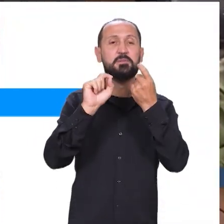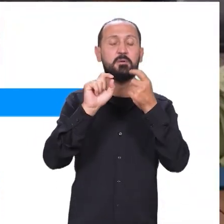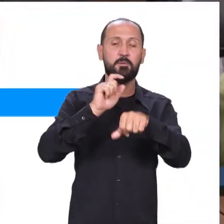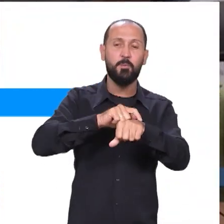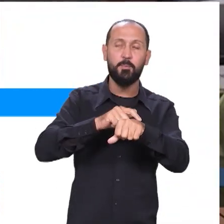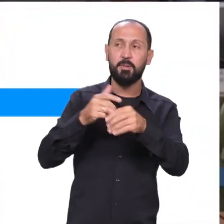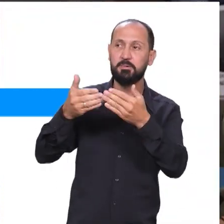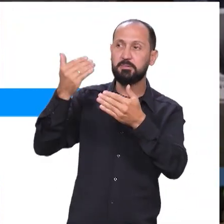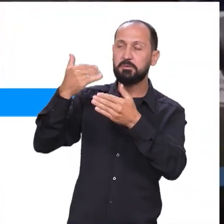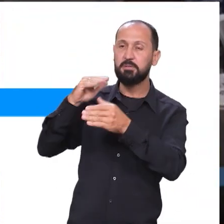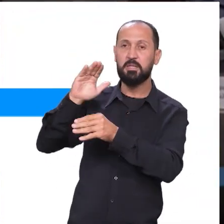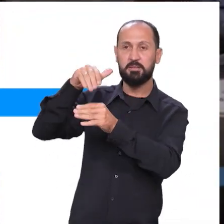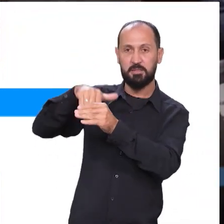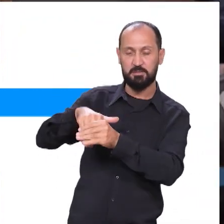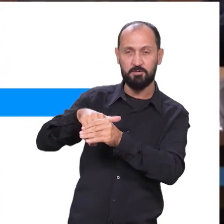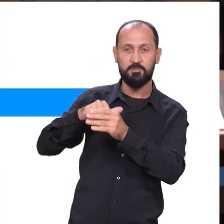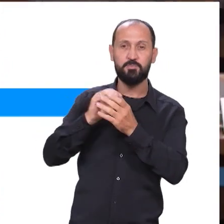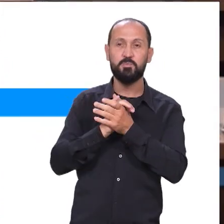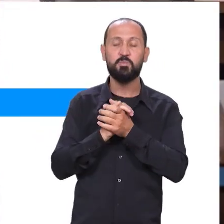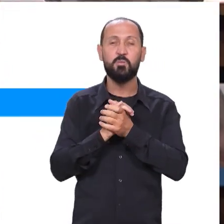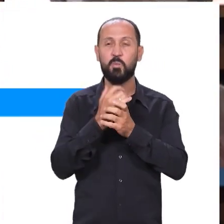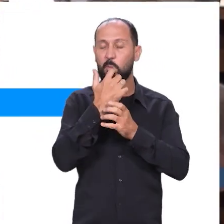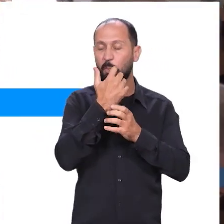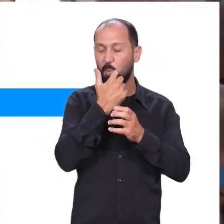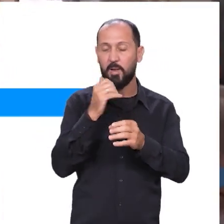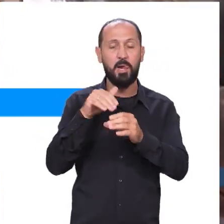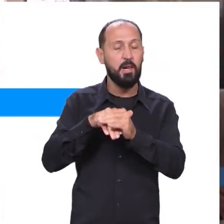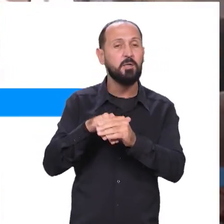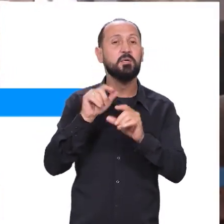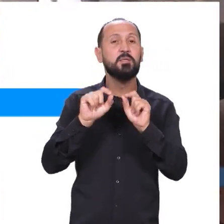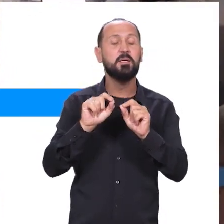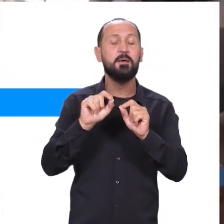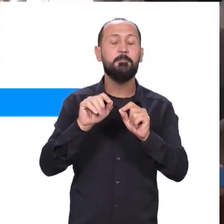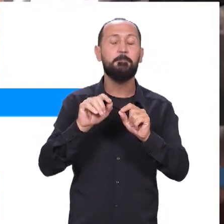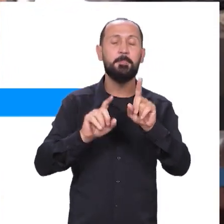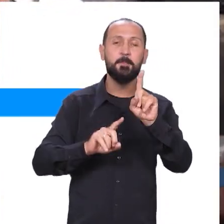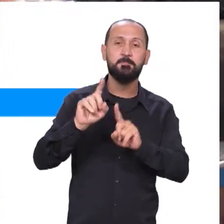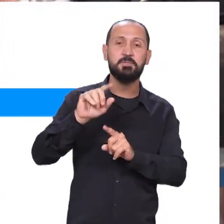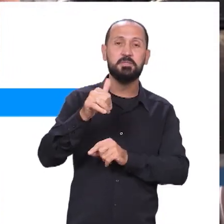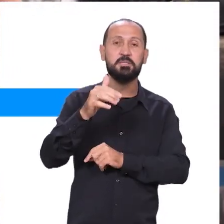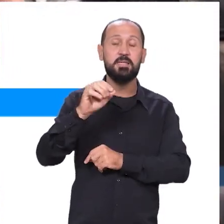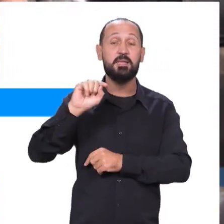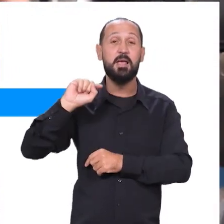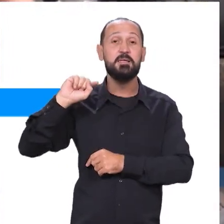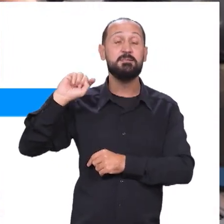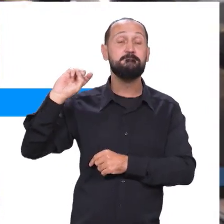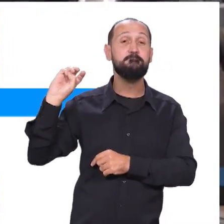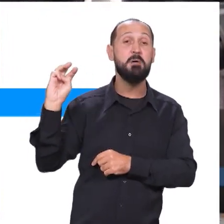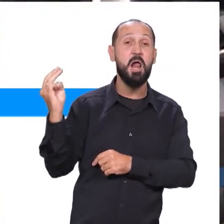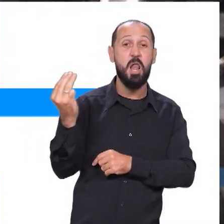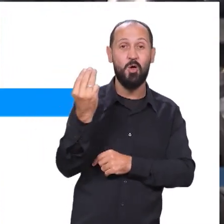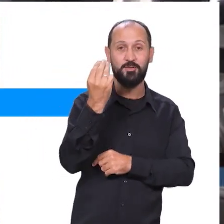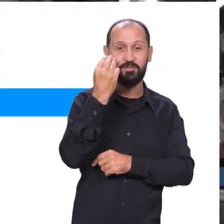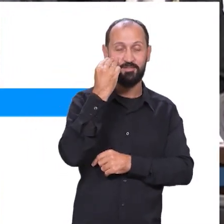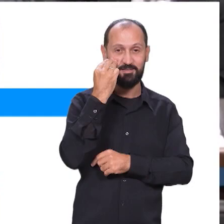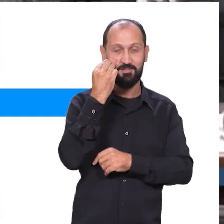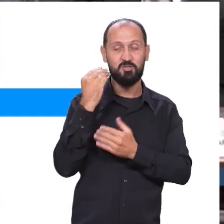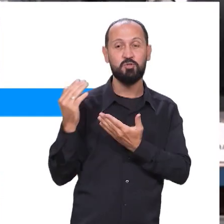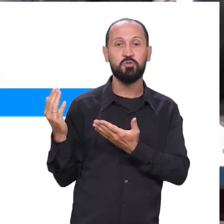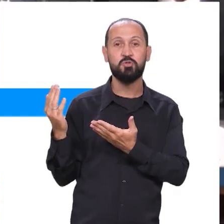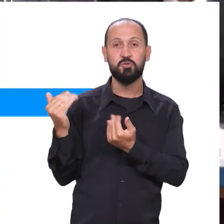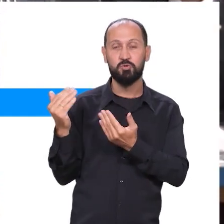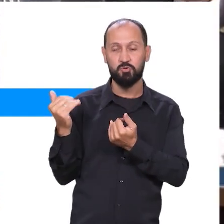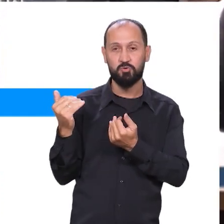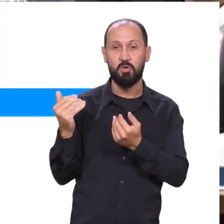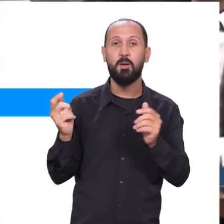grande preocupação das eleições passadas, eleições majoritárias, que mais de 10